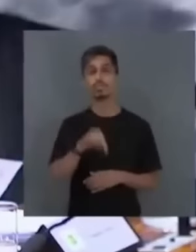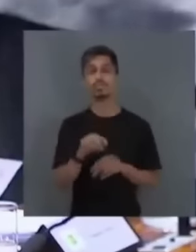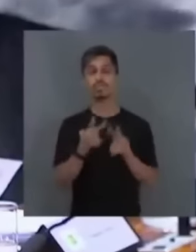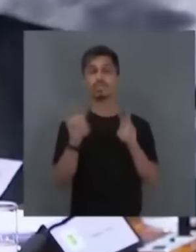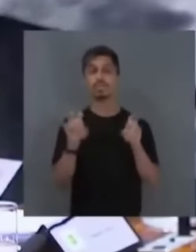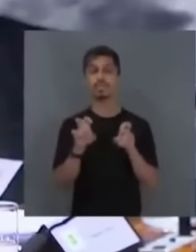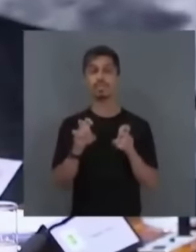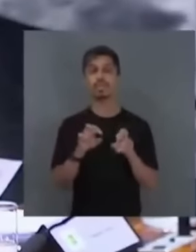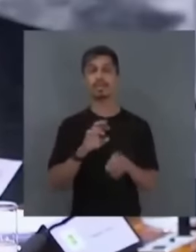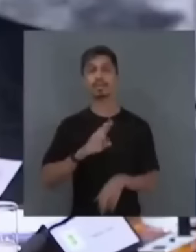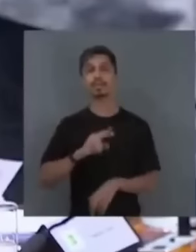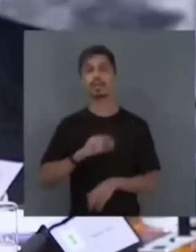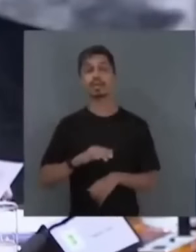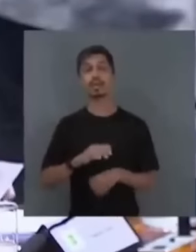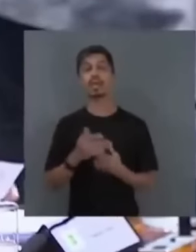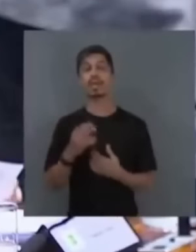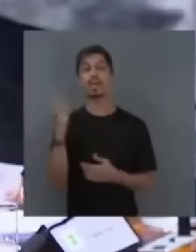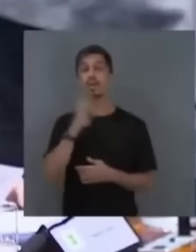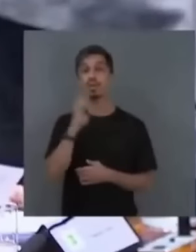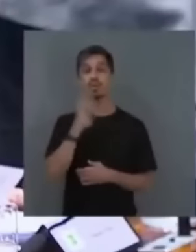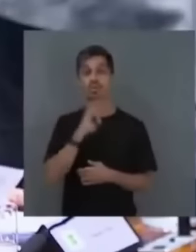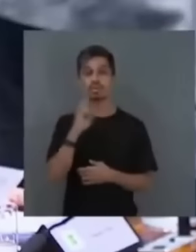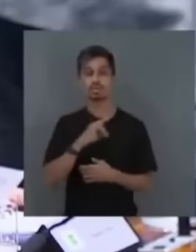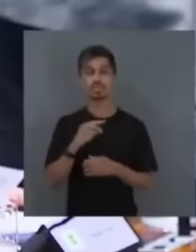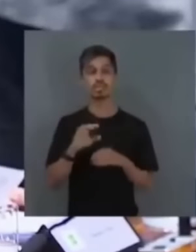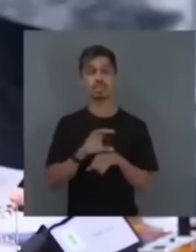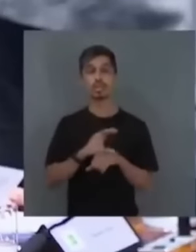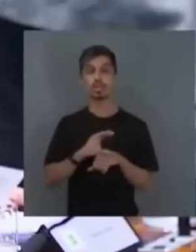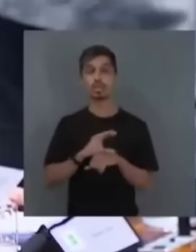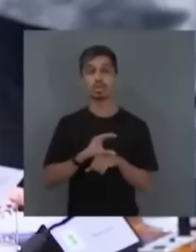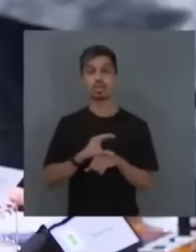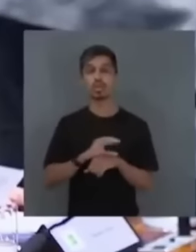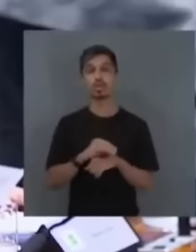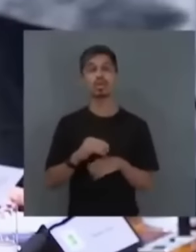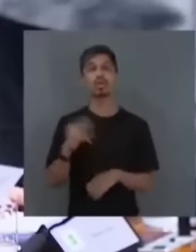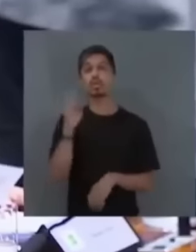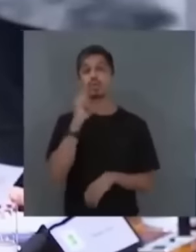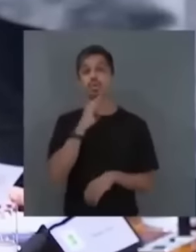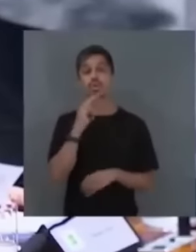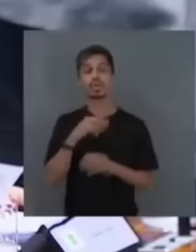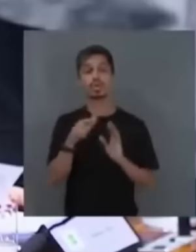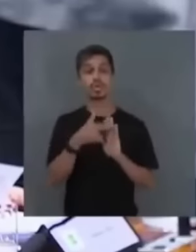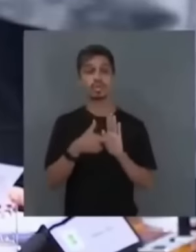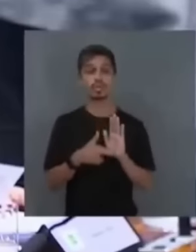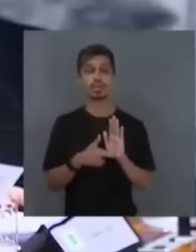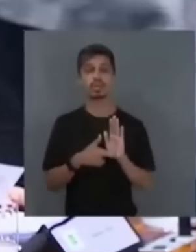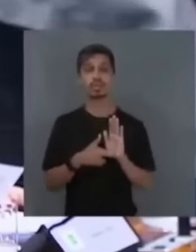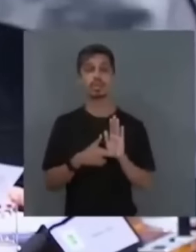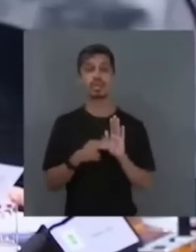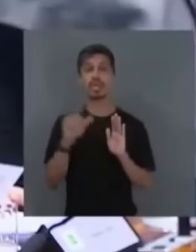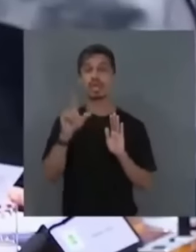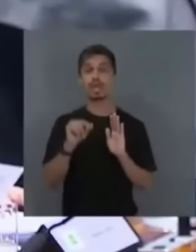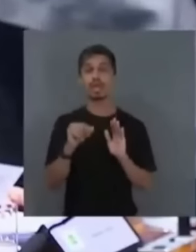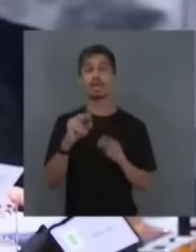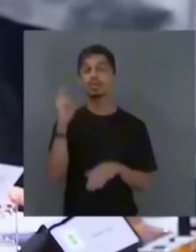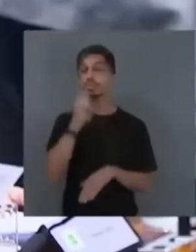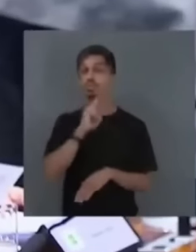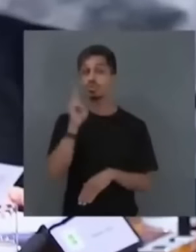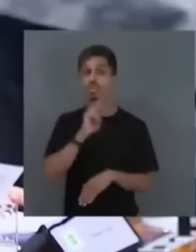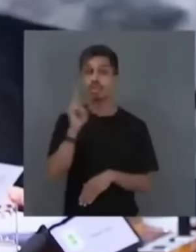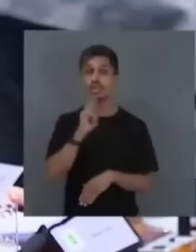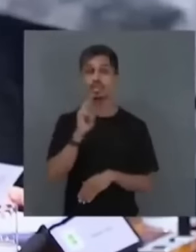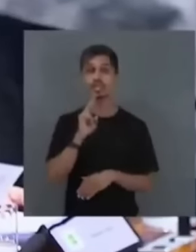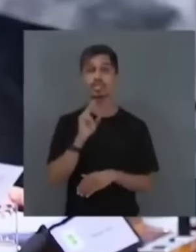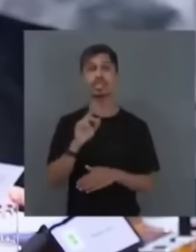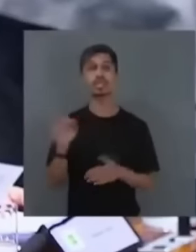matéria não é mais urgência constitucional, urgência regimental, é urgência